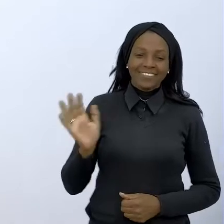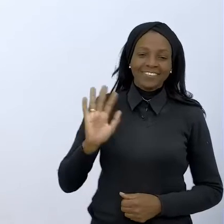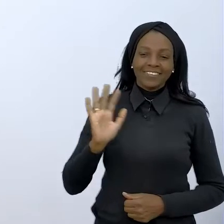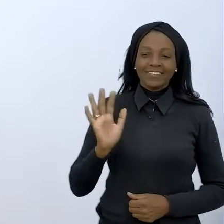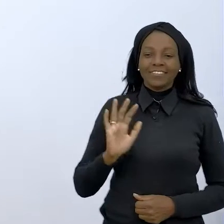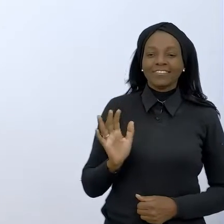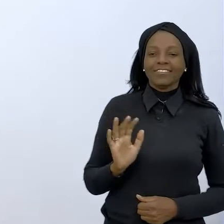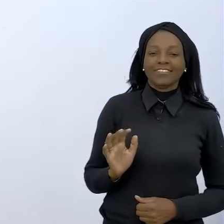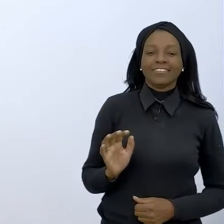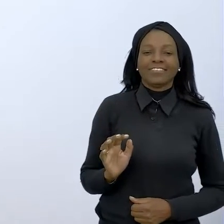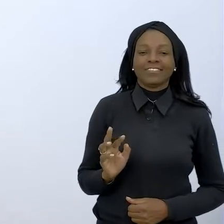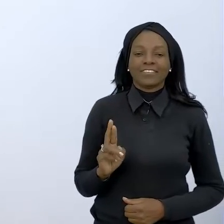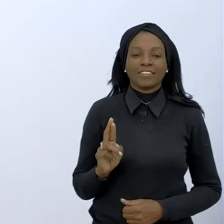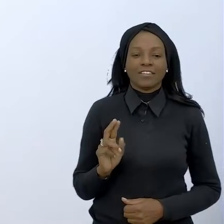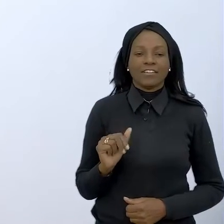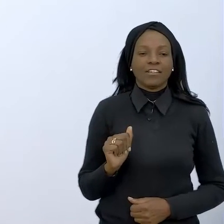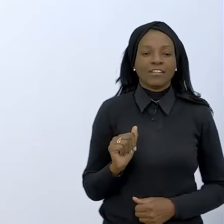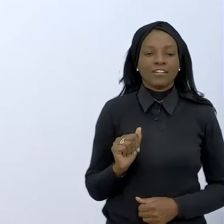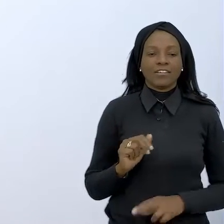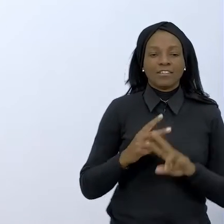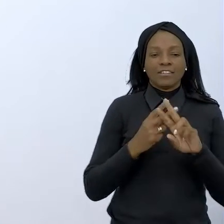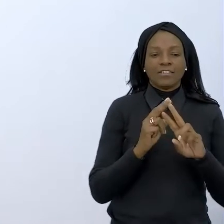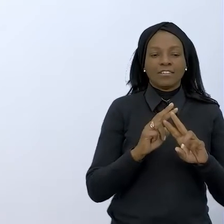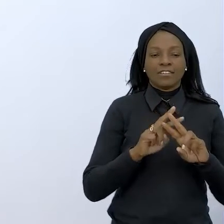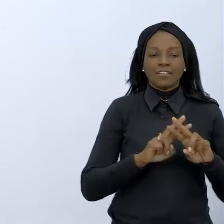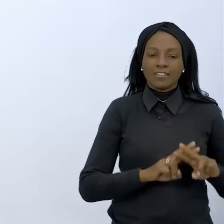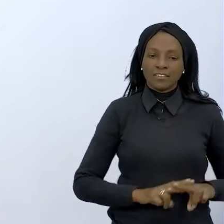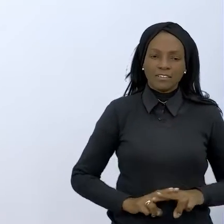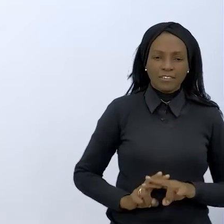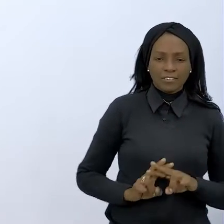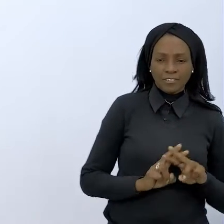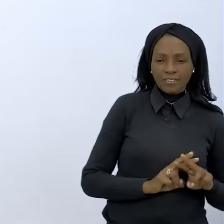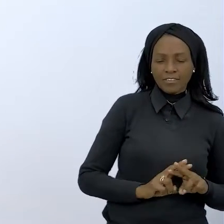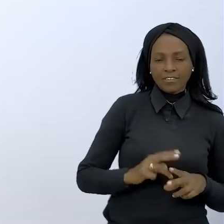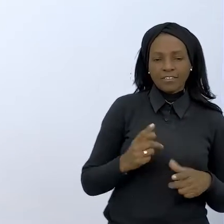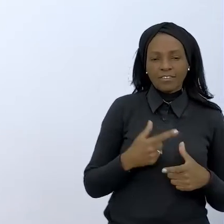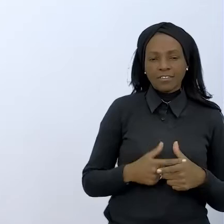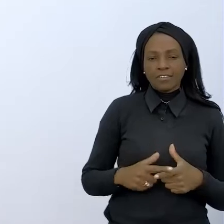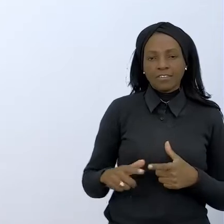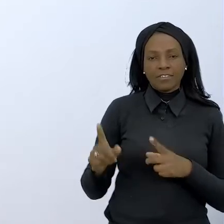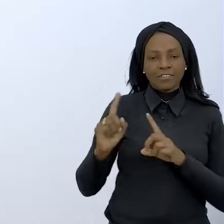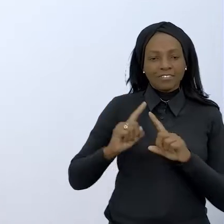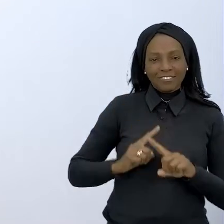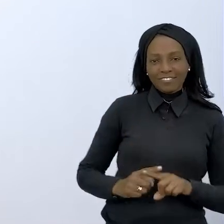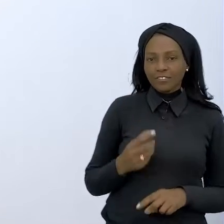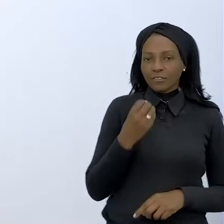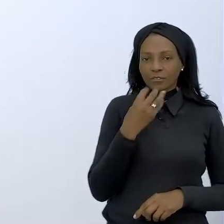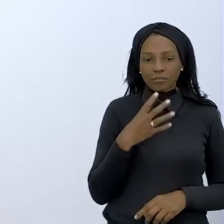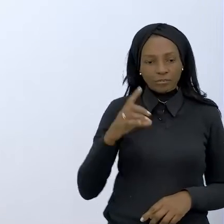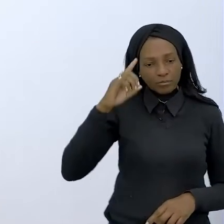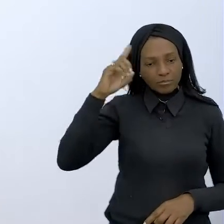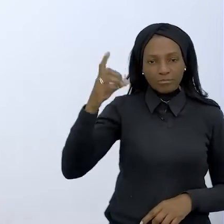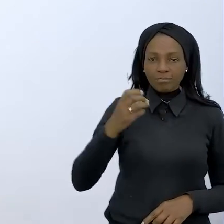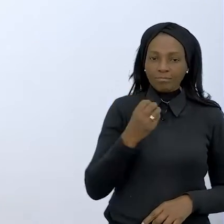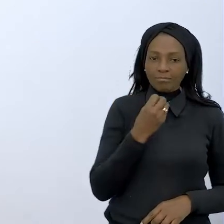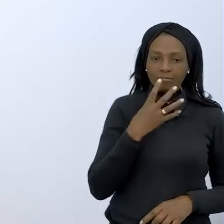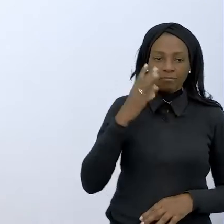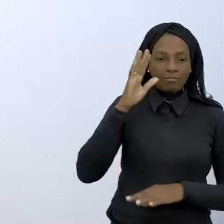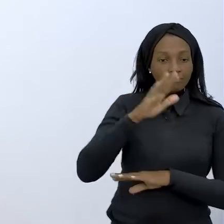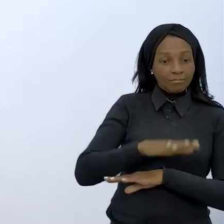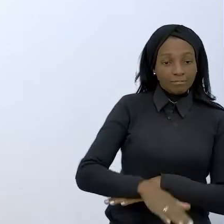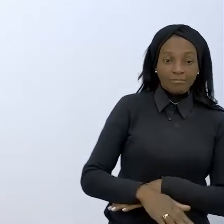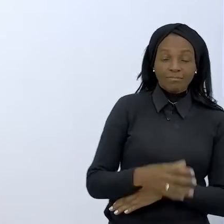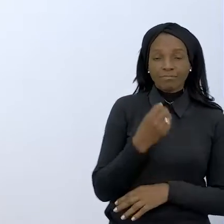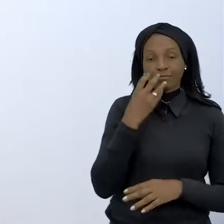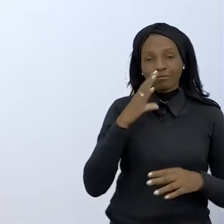Olá, hashtag quem divide multiplica. Meu muito bom dia, meu muito boa tarde, meu